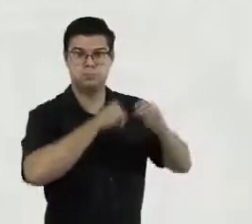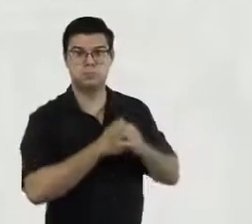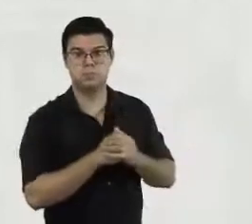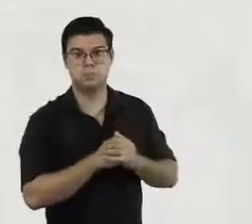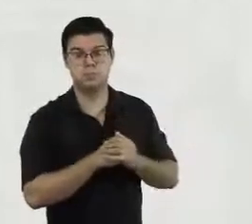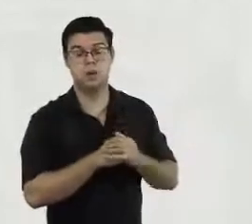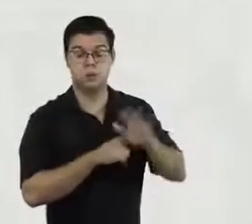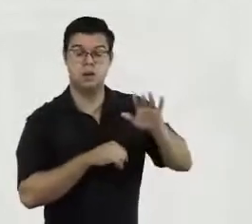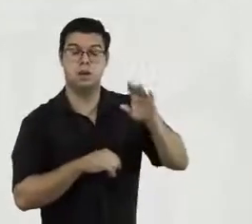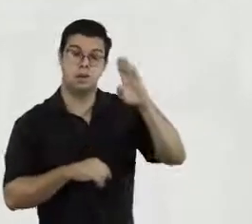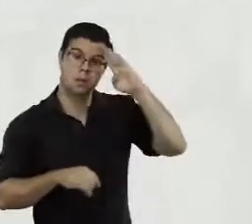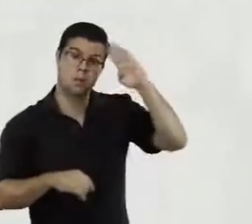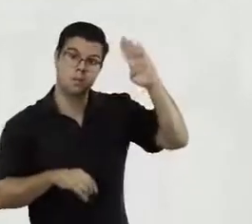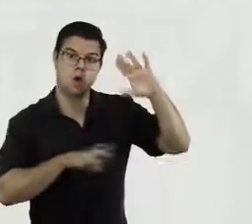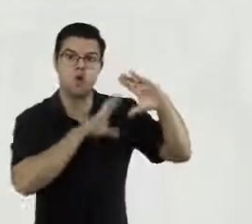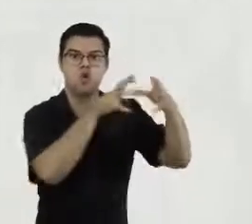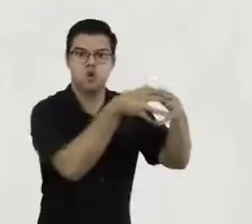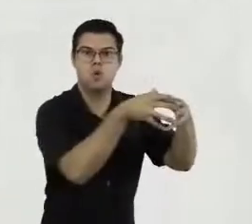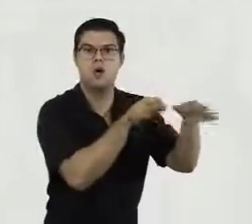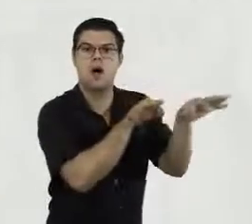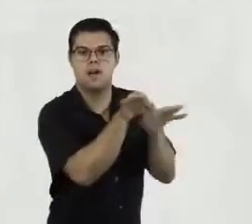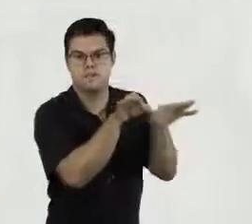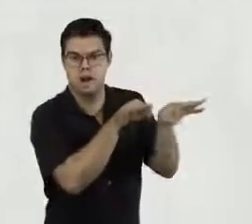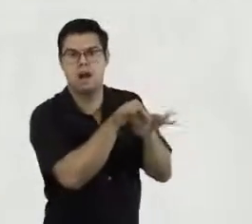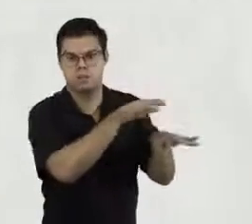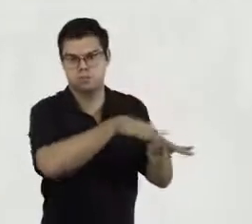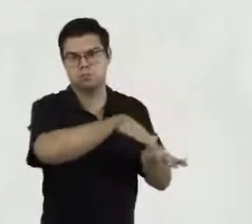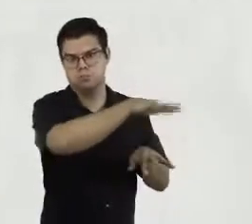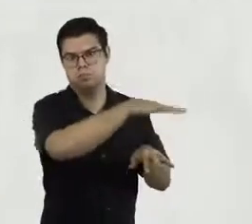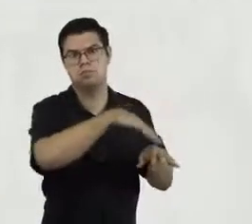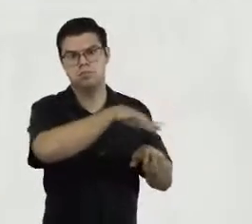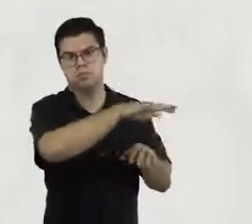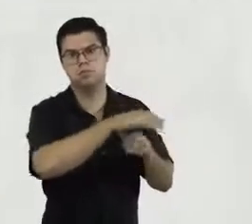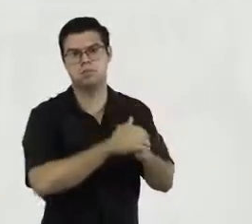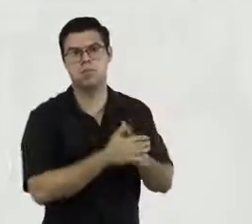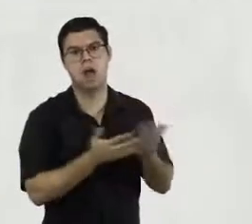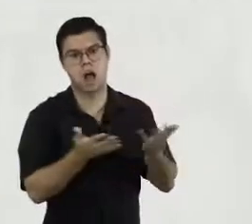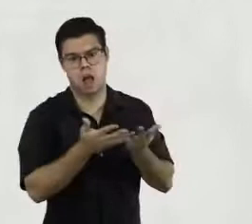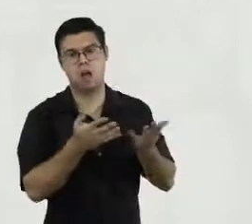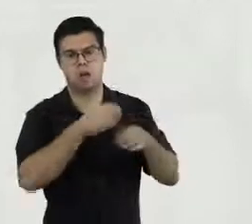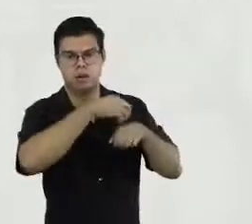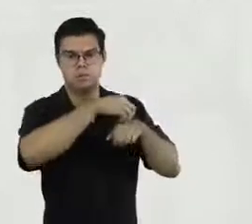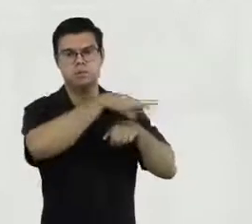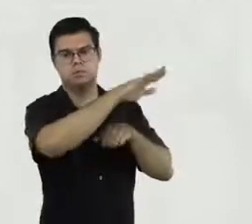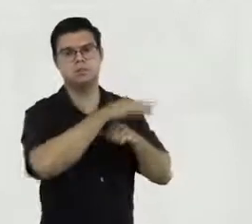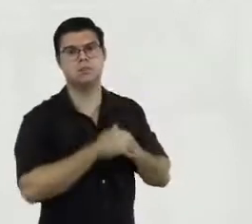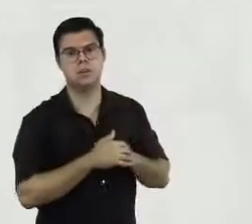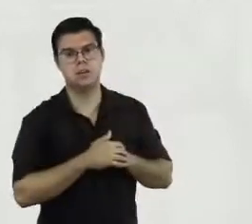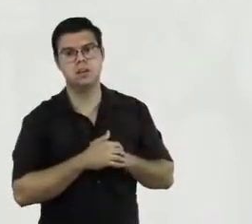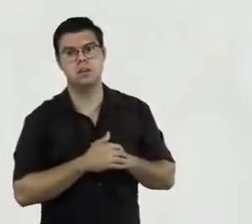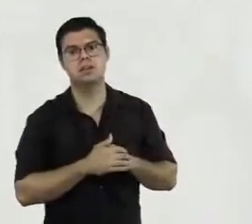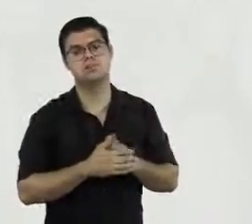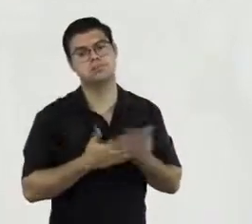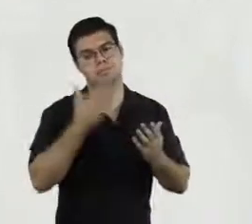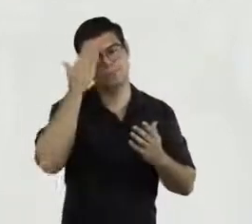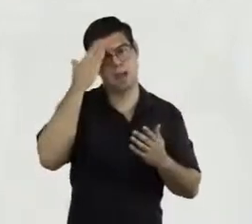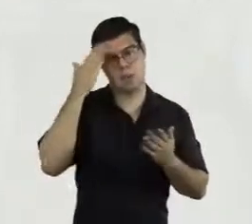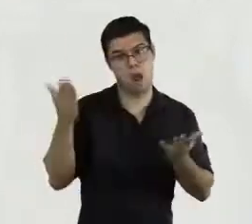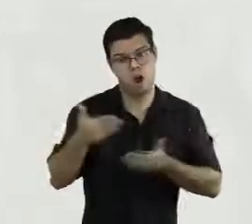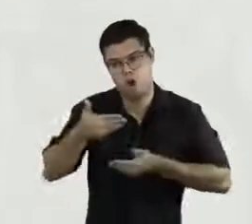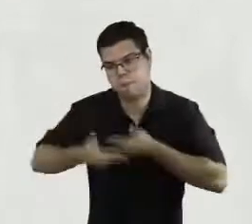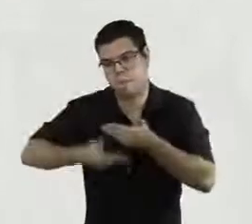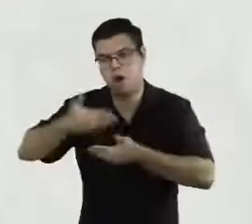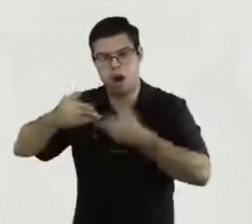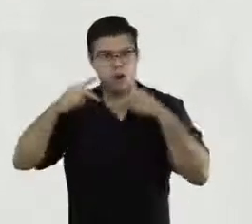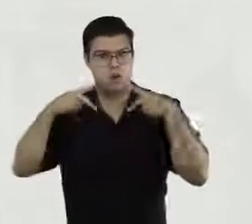e principalmente para a organização desse evento. Essa é a última mensagem. Para o atual estágio do progresso humano,